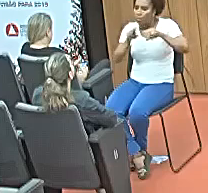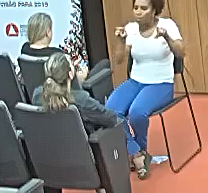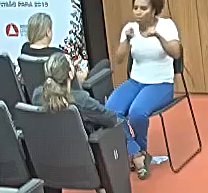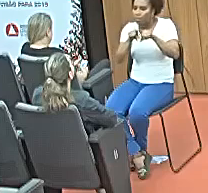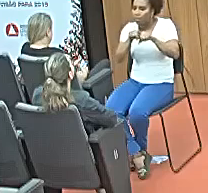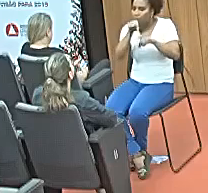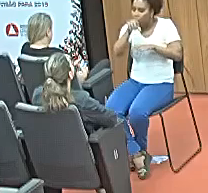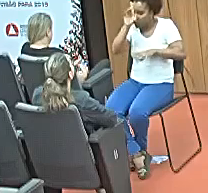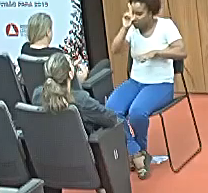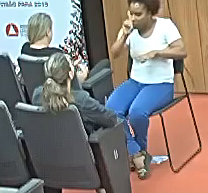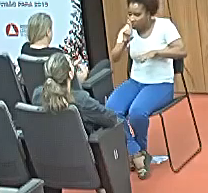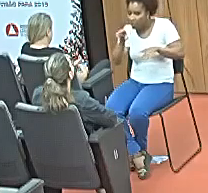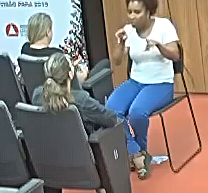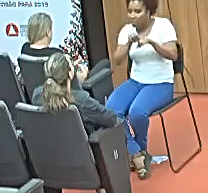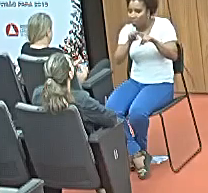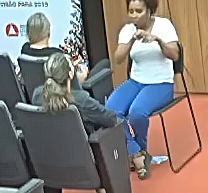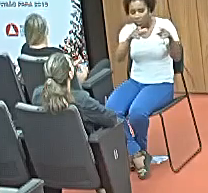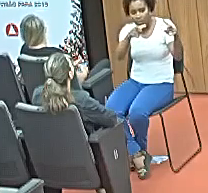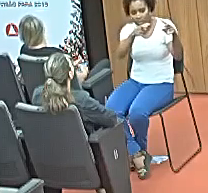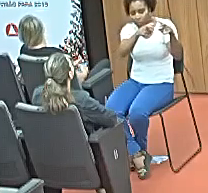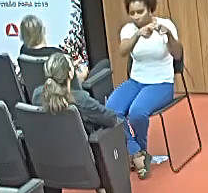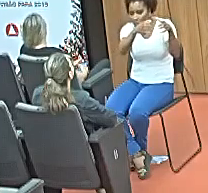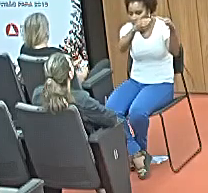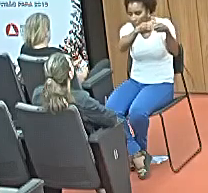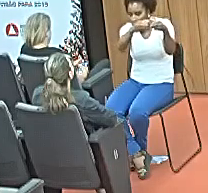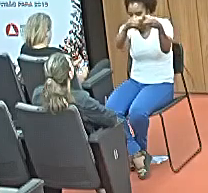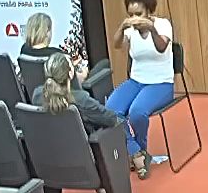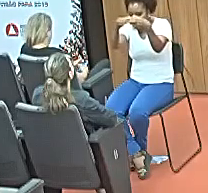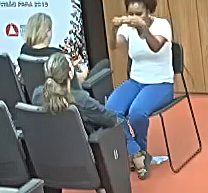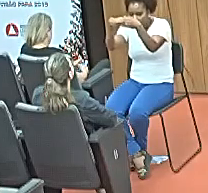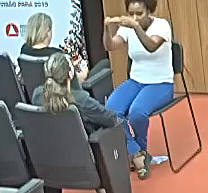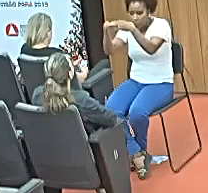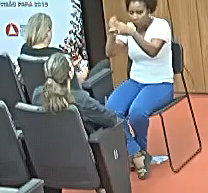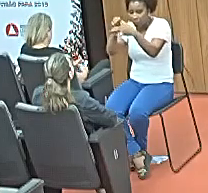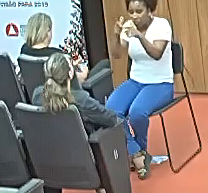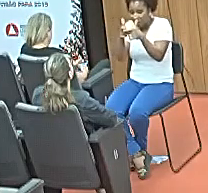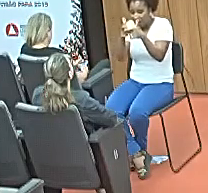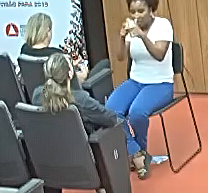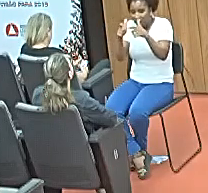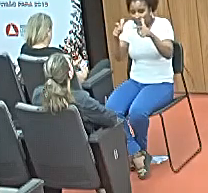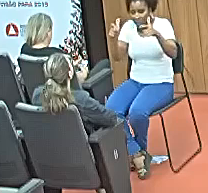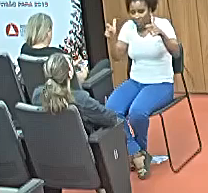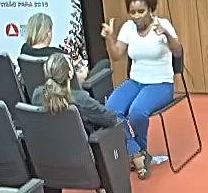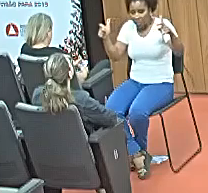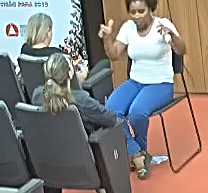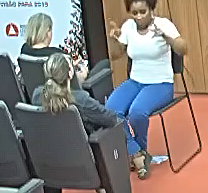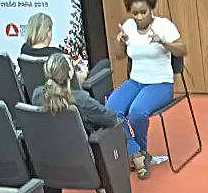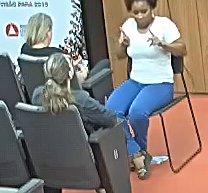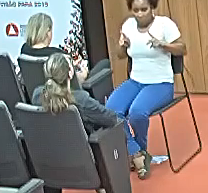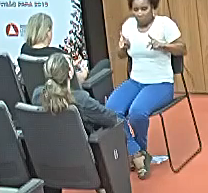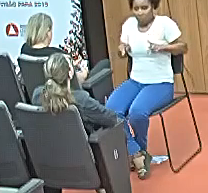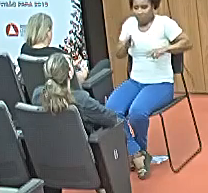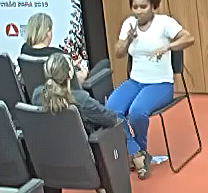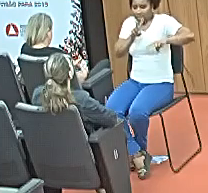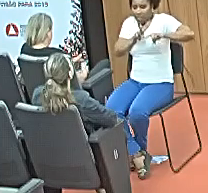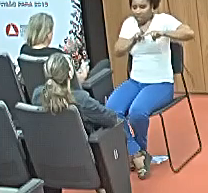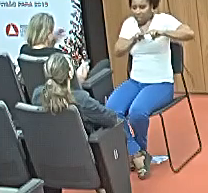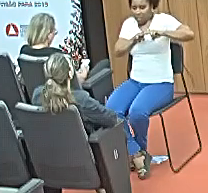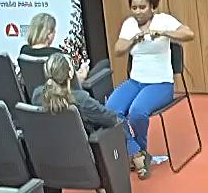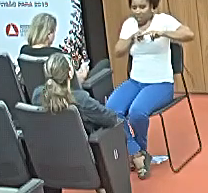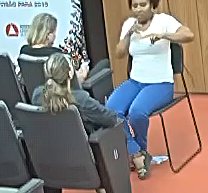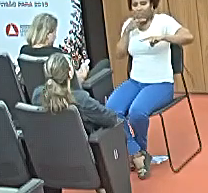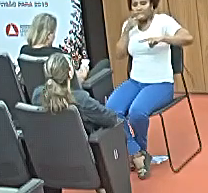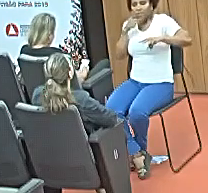priorizando as unidades instaladas em territórios como a maior população carcerária aportar recursos na ação